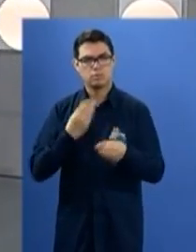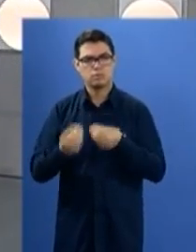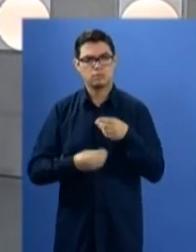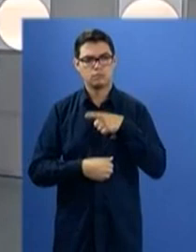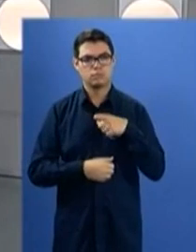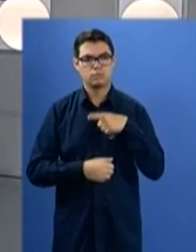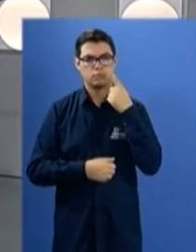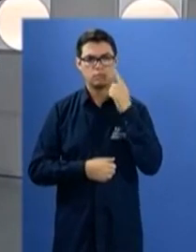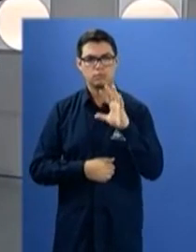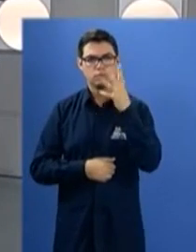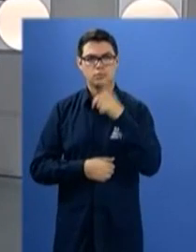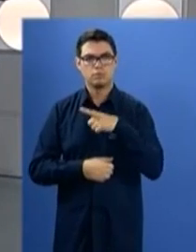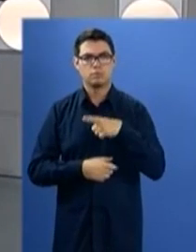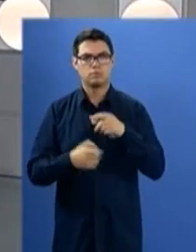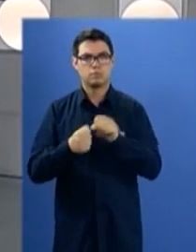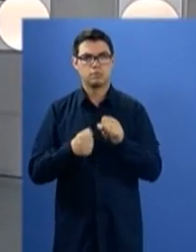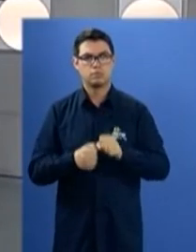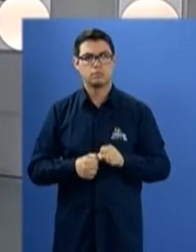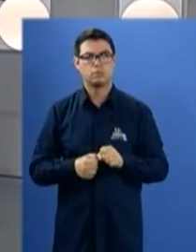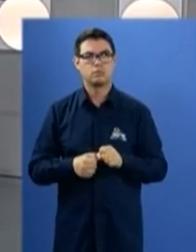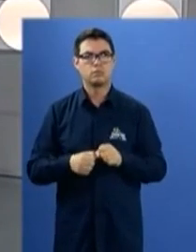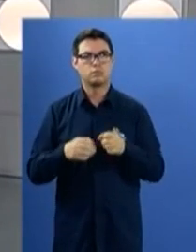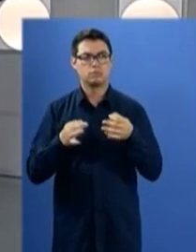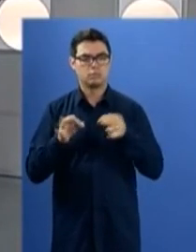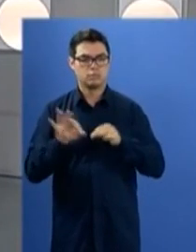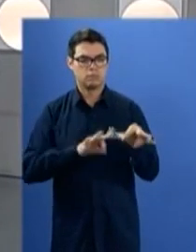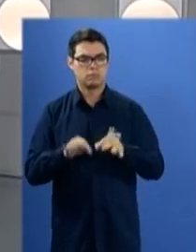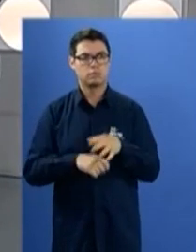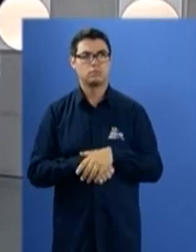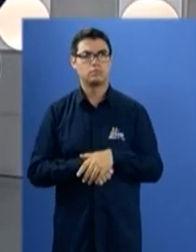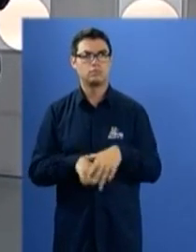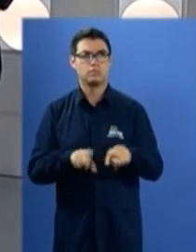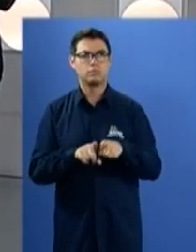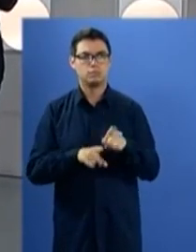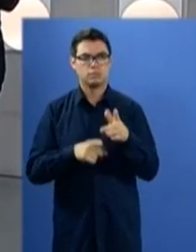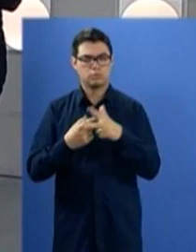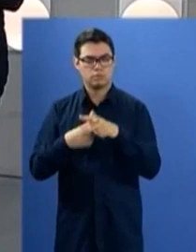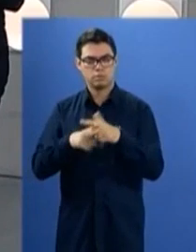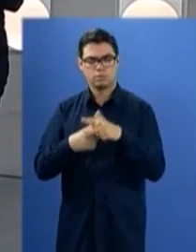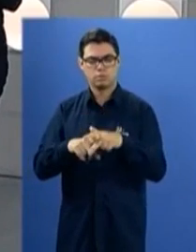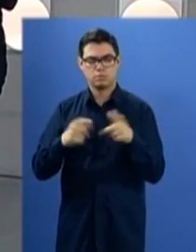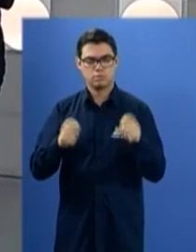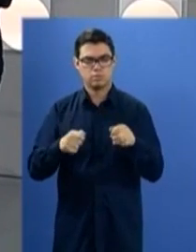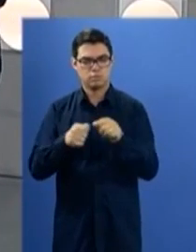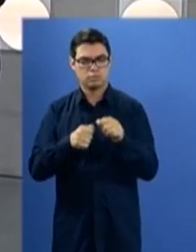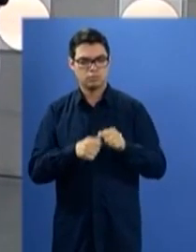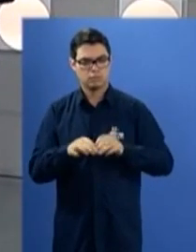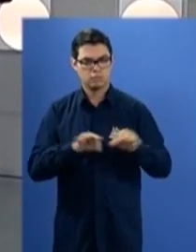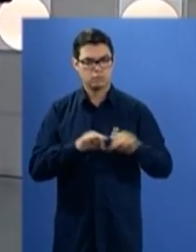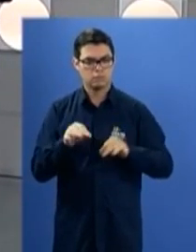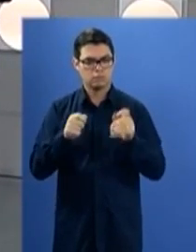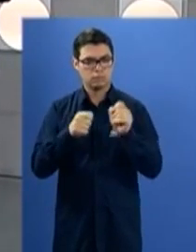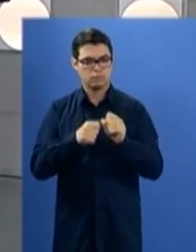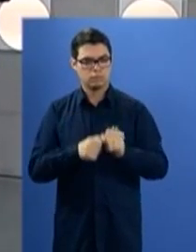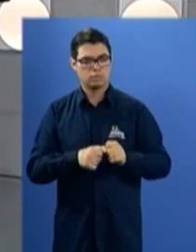que ele está de acordo com uma tolerância mínima do projeto? Os instrumentos, será que são calibrados e há um plano de